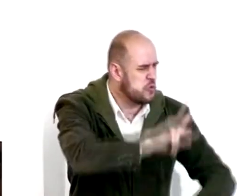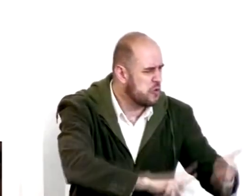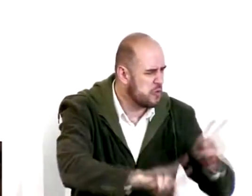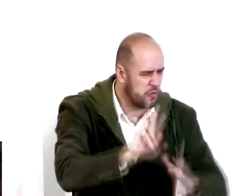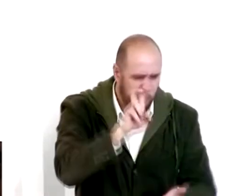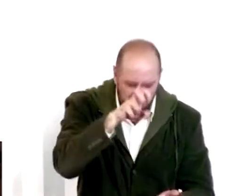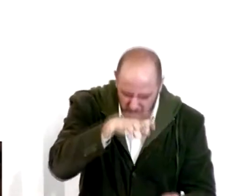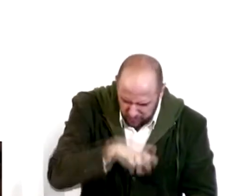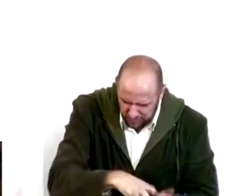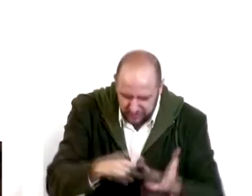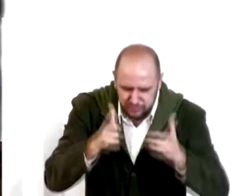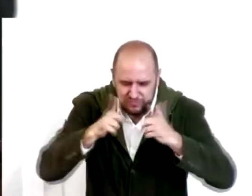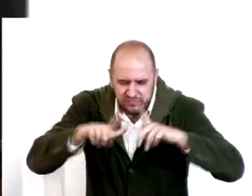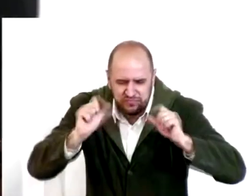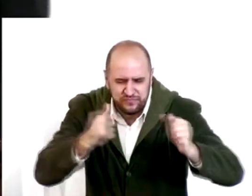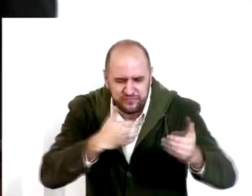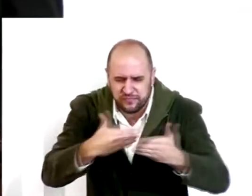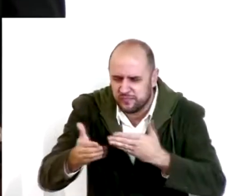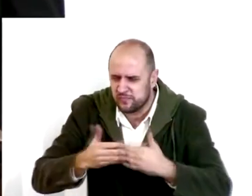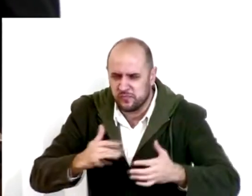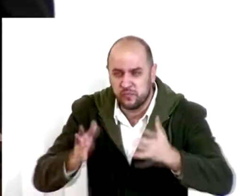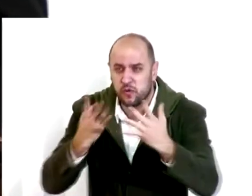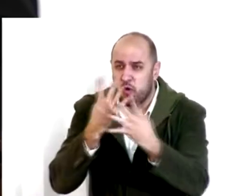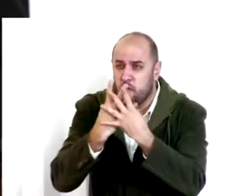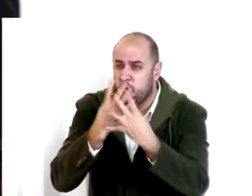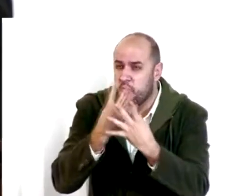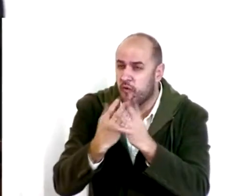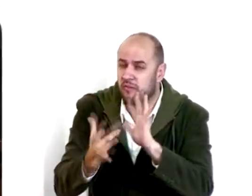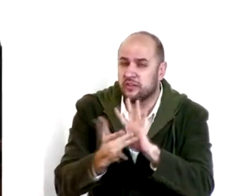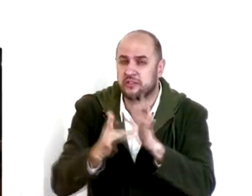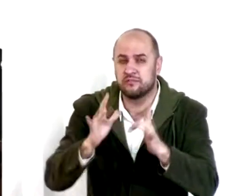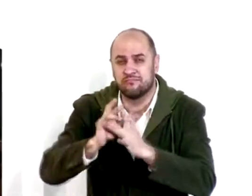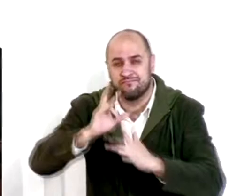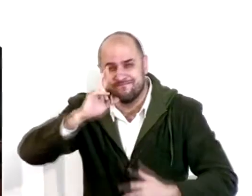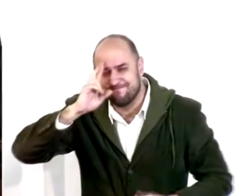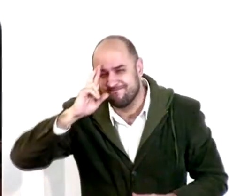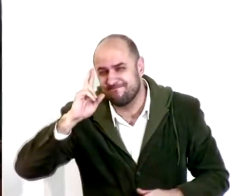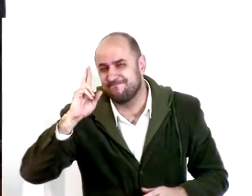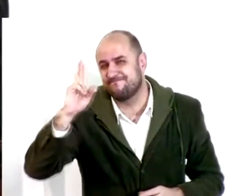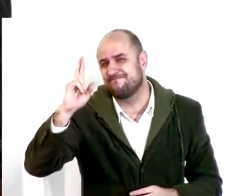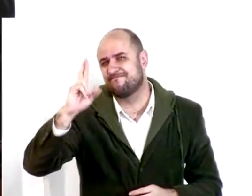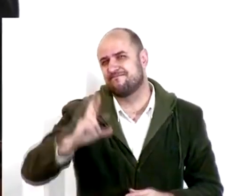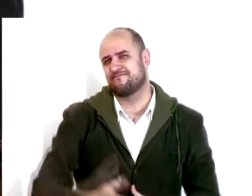toda língua confessará que Jesus Cristo é Senhor.